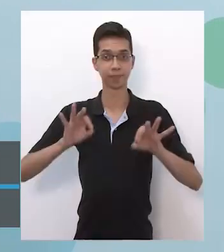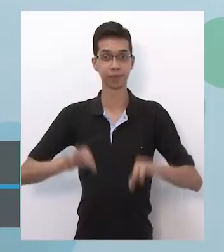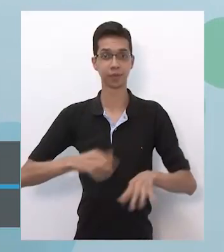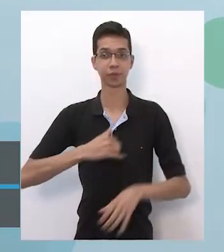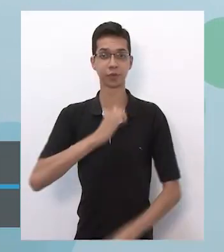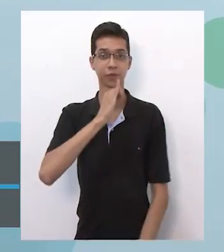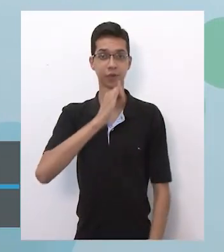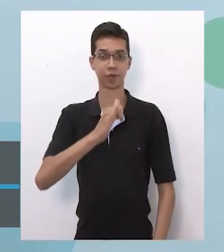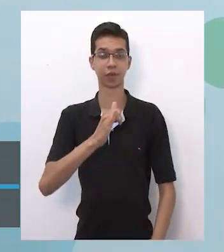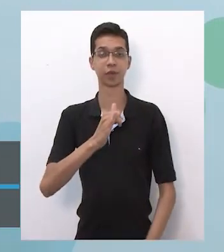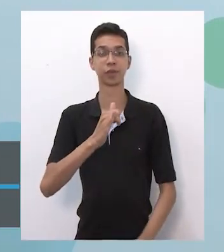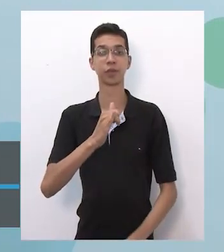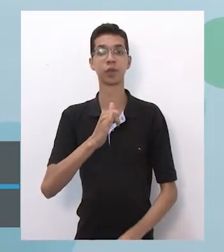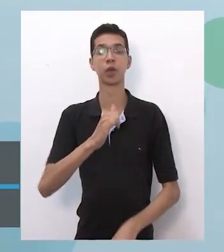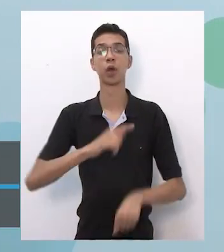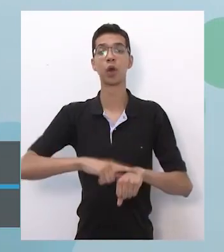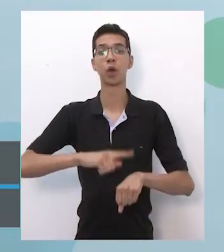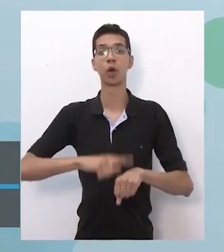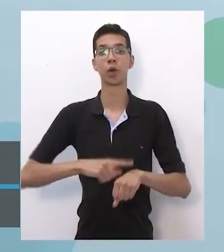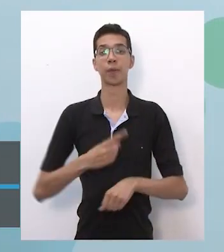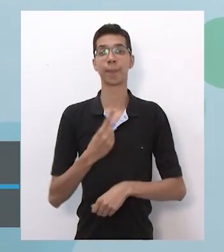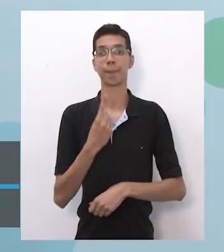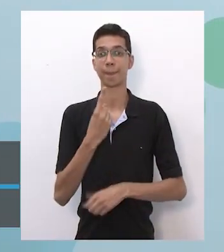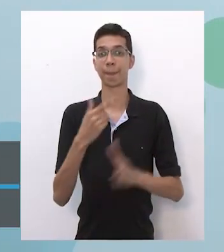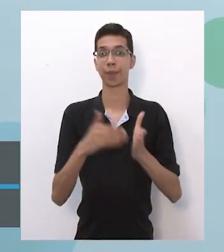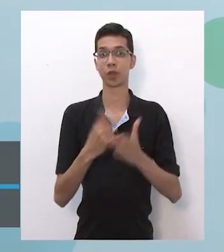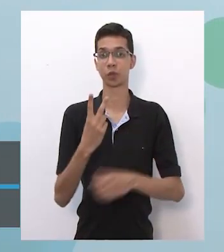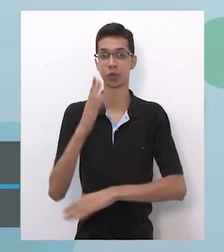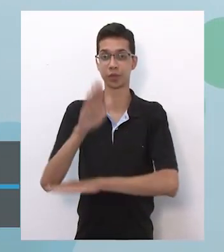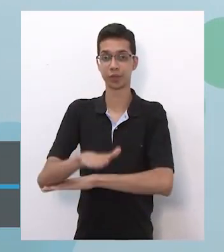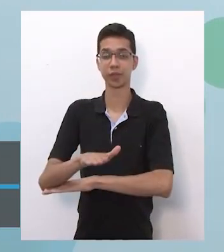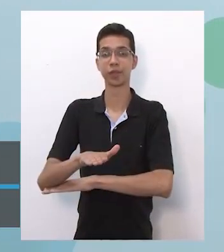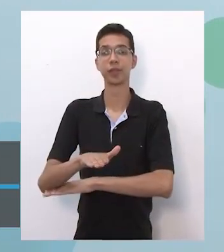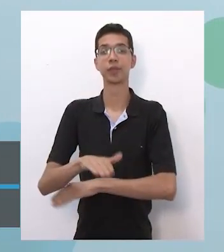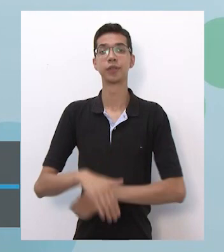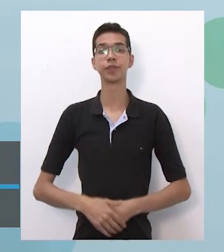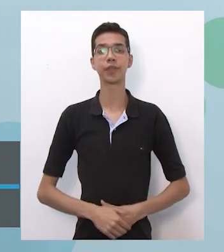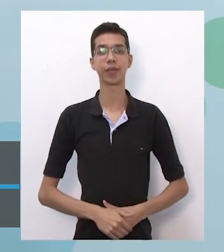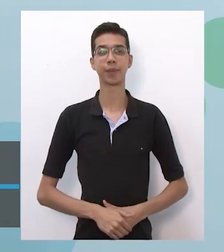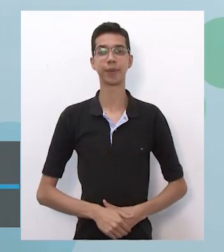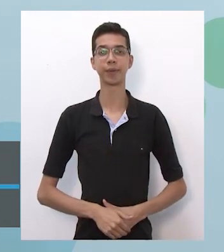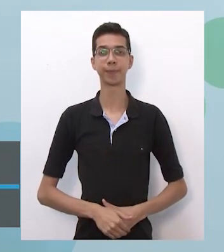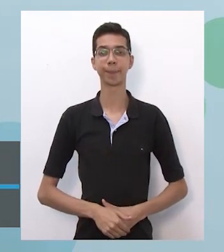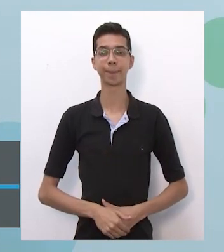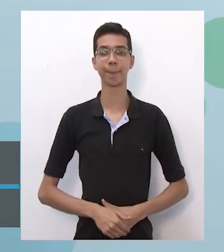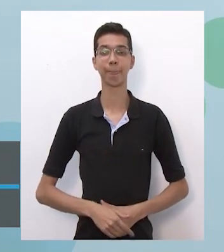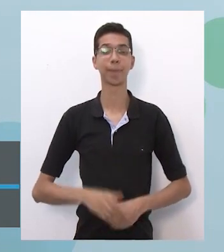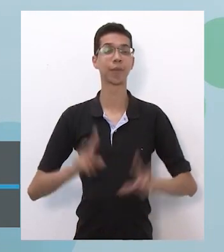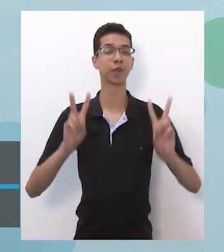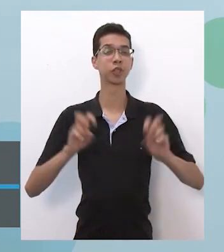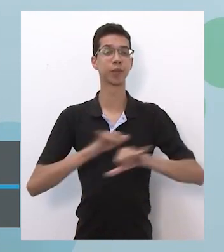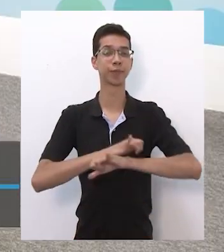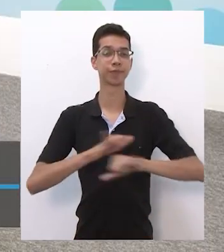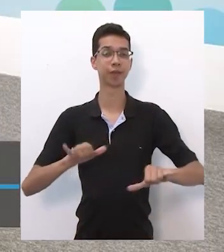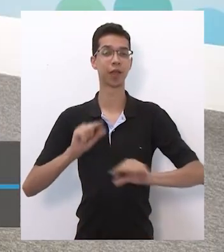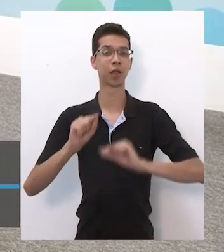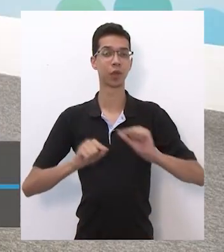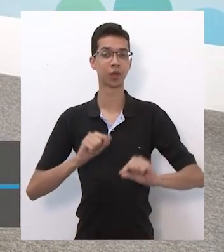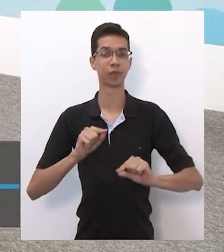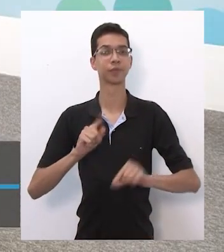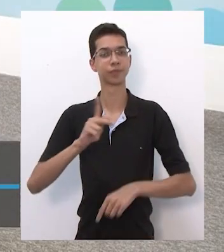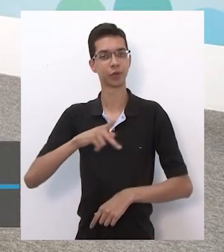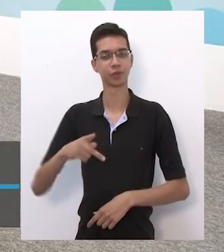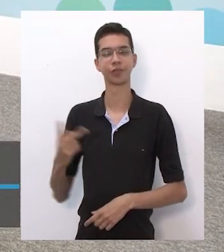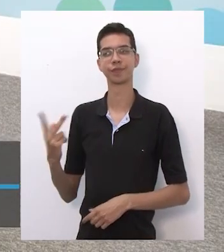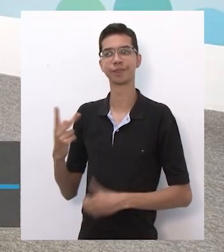da 1 às 2, quem vai estar conosco vai ser o professor André também, falando sobre como montar uma rádio jovem. Inclusive, André, se você quiser comentar um pouco do programa